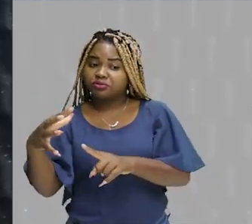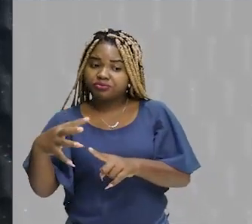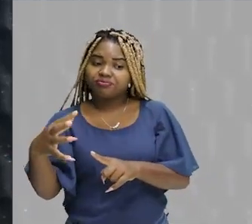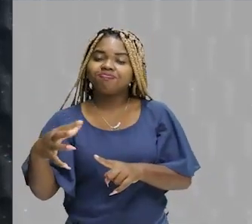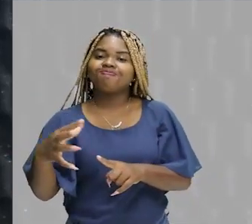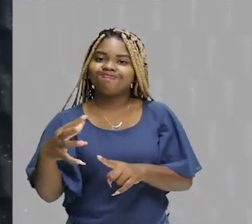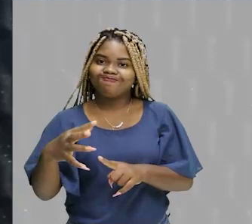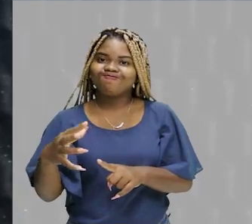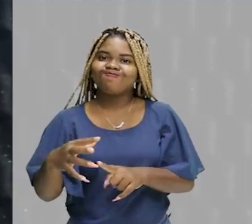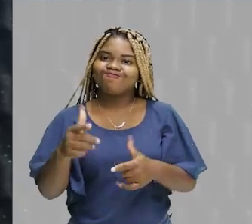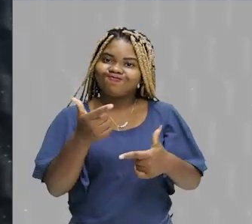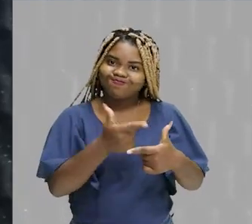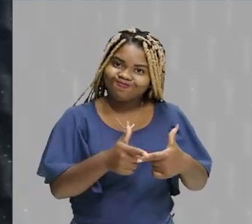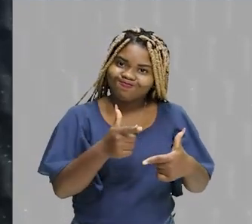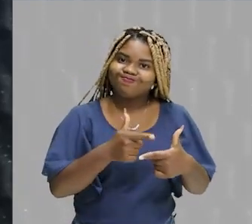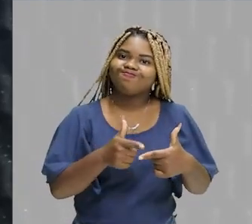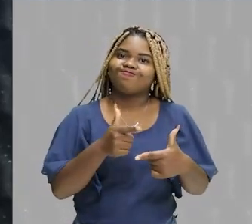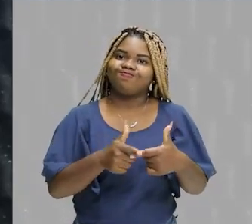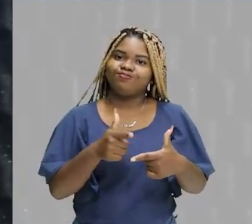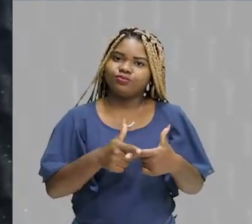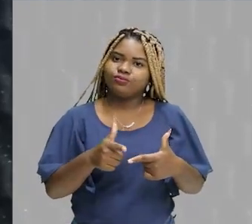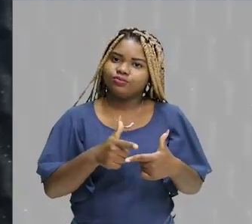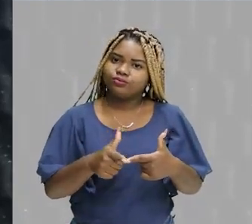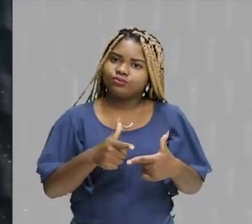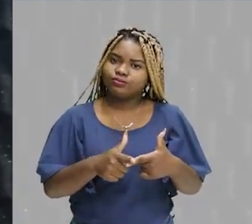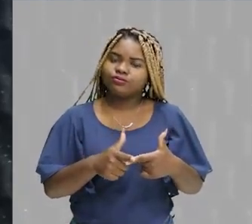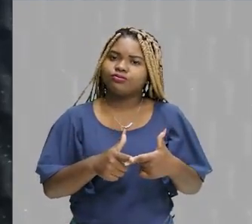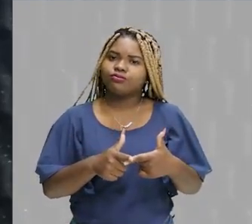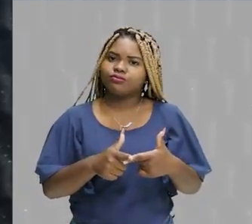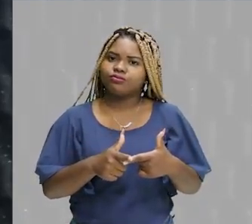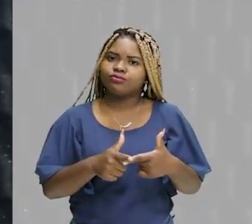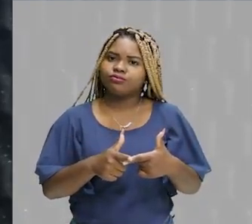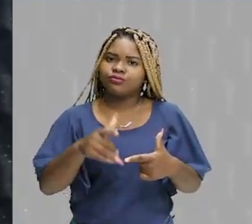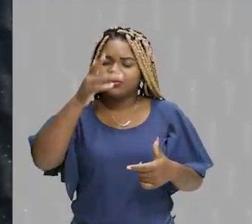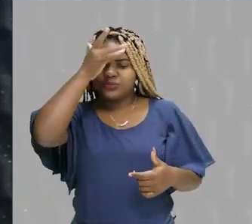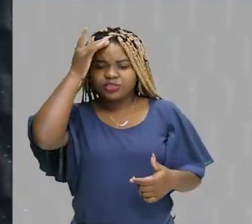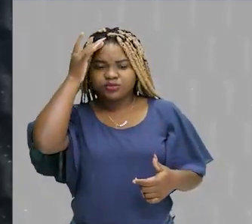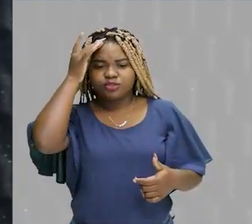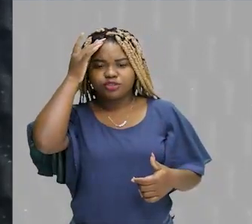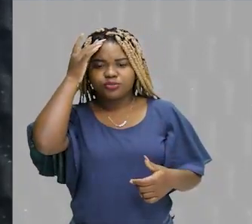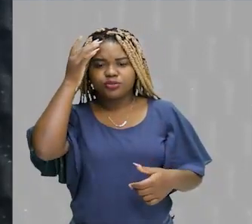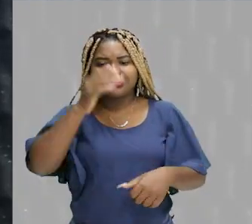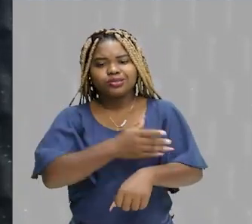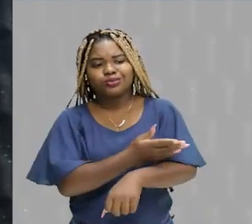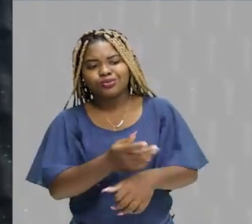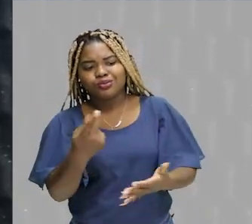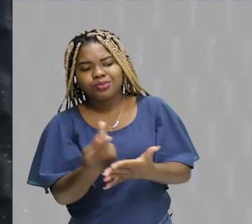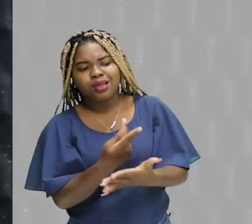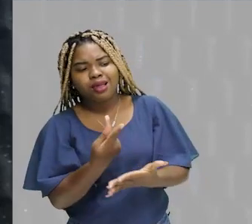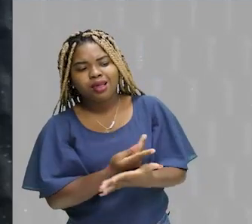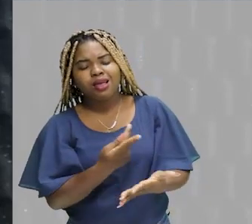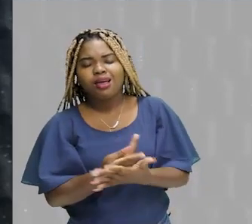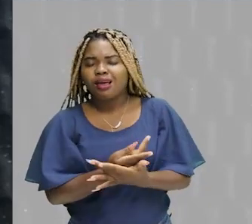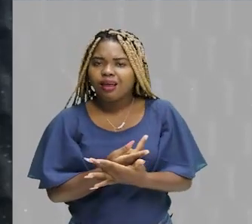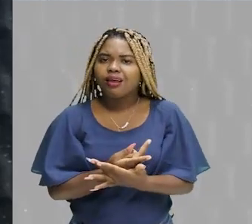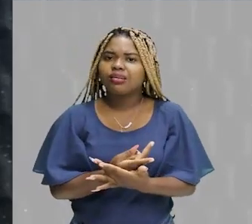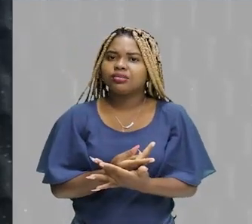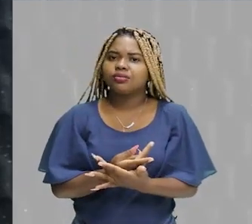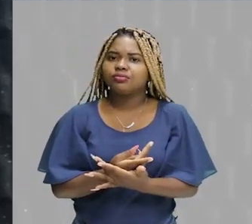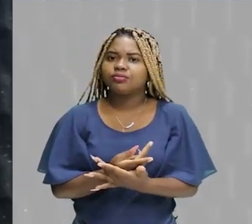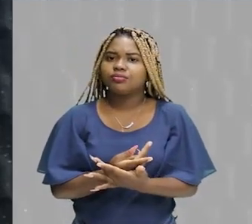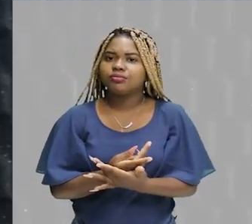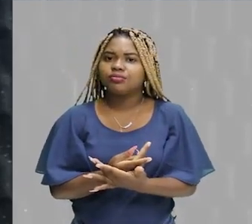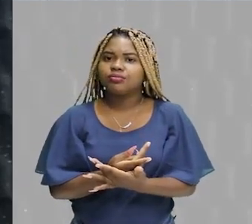influencia mesmo, de verdade, para que essas pessoas tenham comportamentos errados, tenham comportamentos